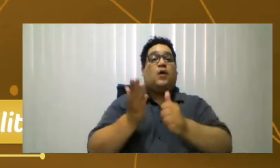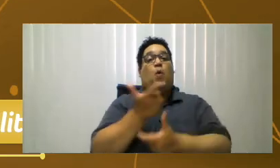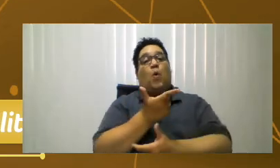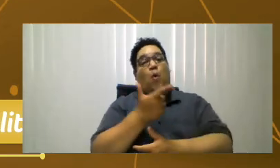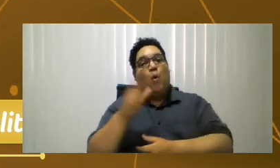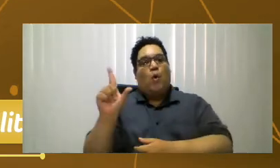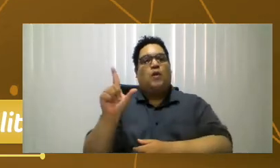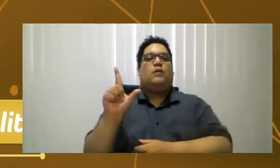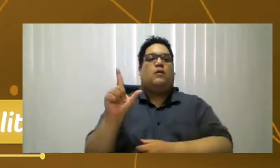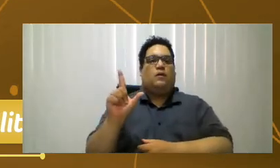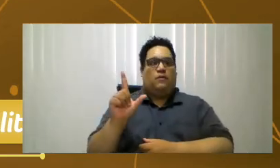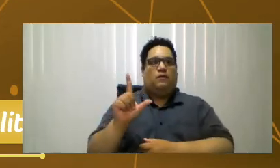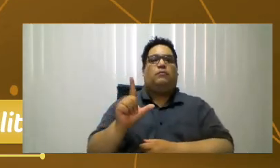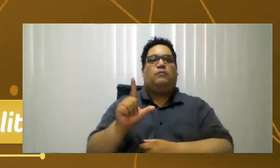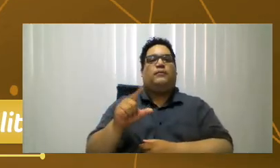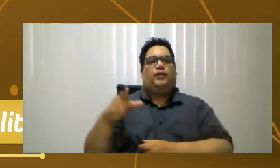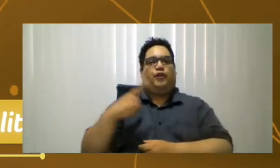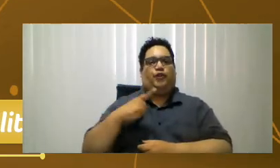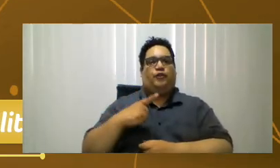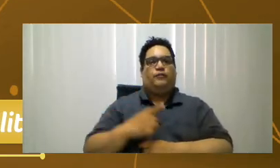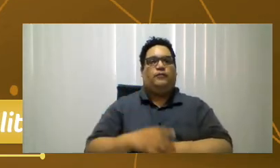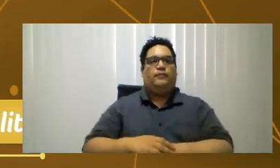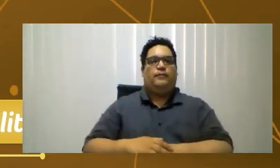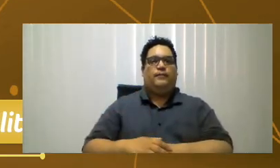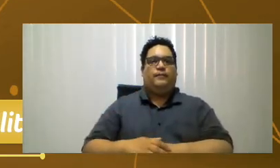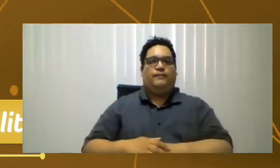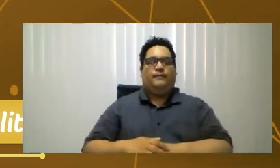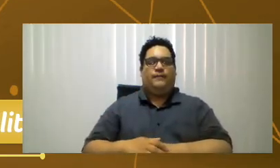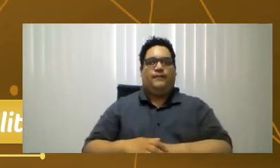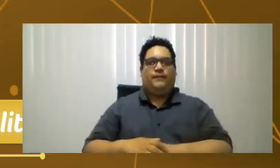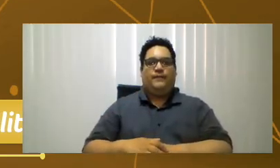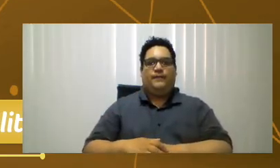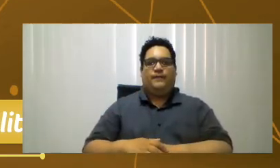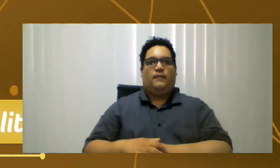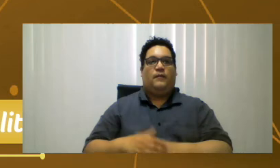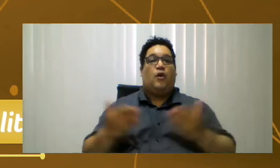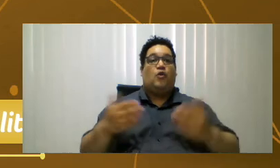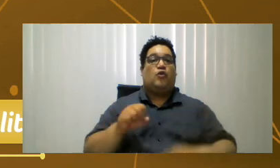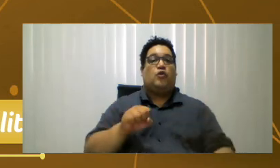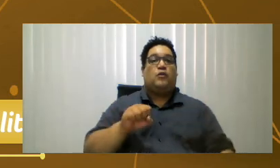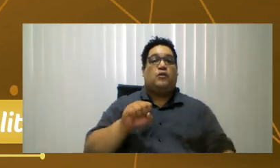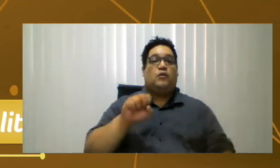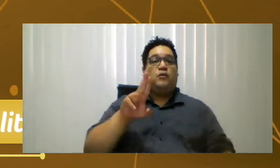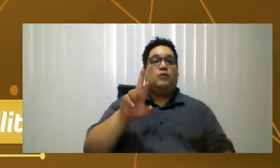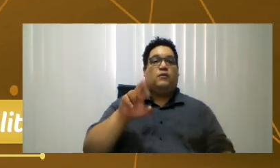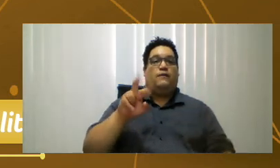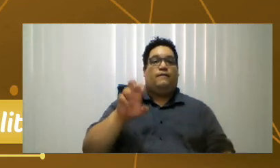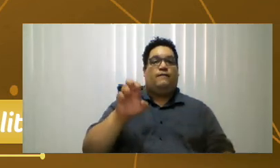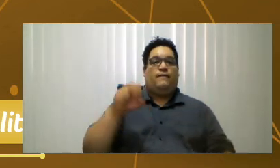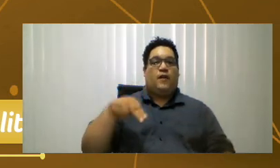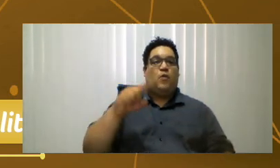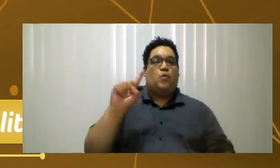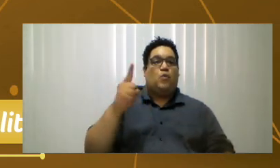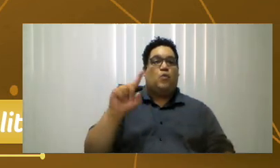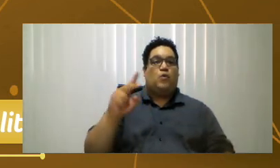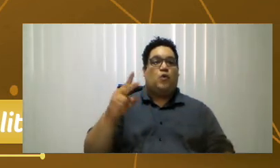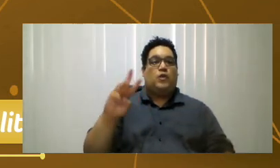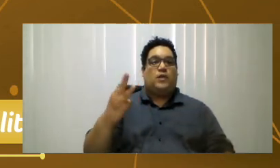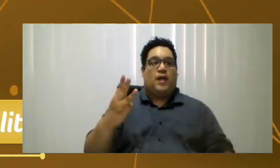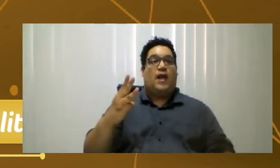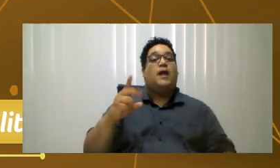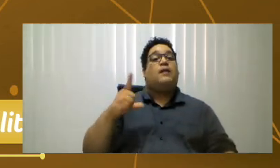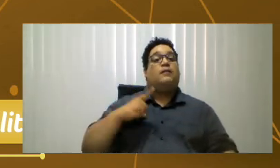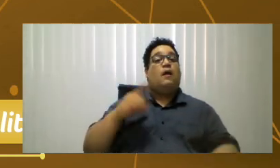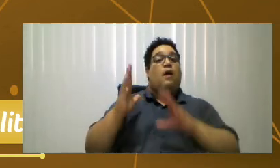está sendo atualizado, mas hoje é o Survey 123, e ali a gente tem o cadastro